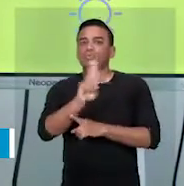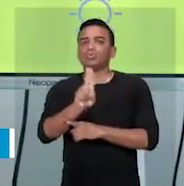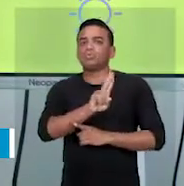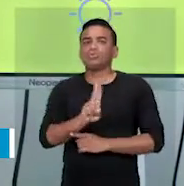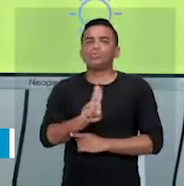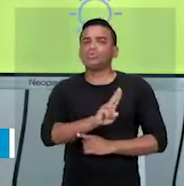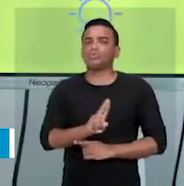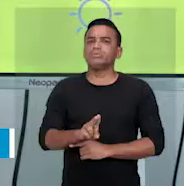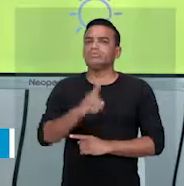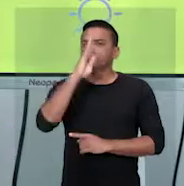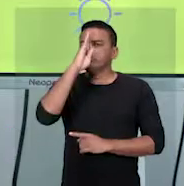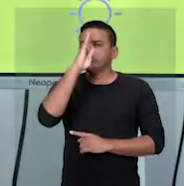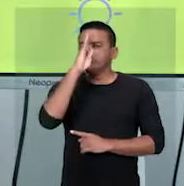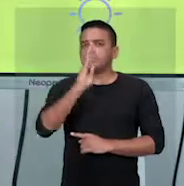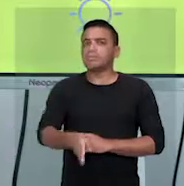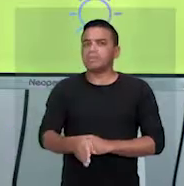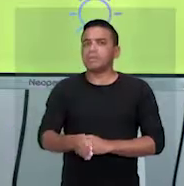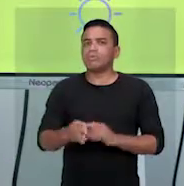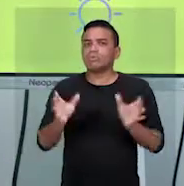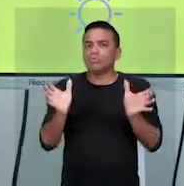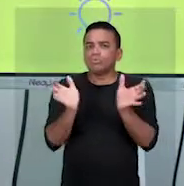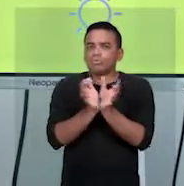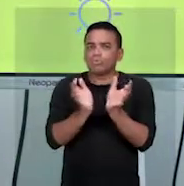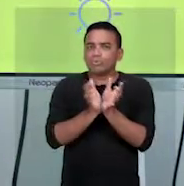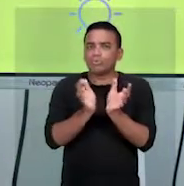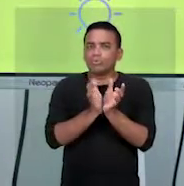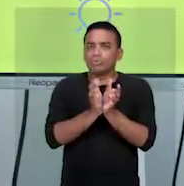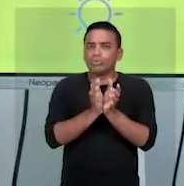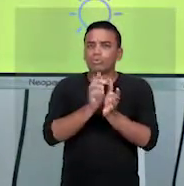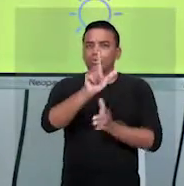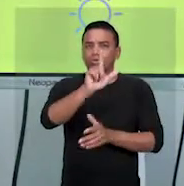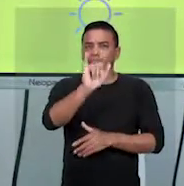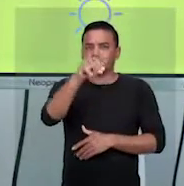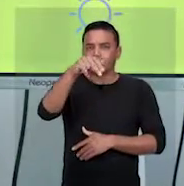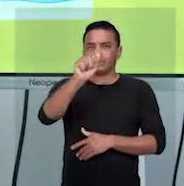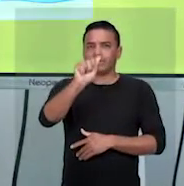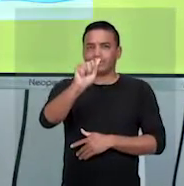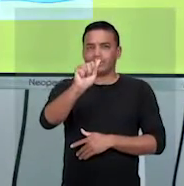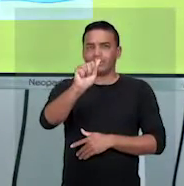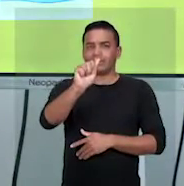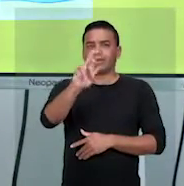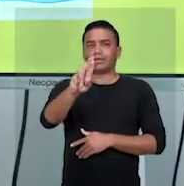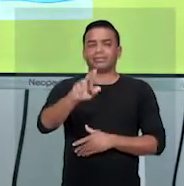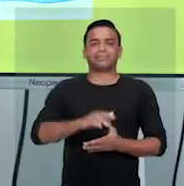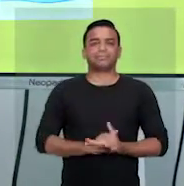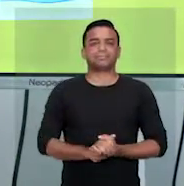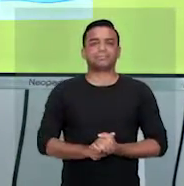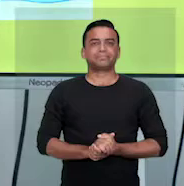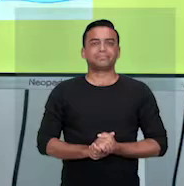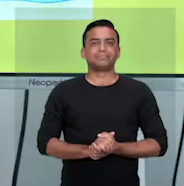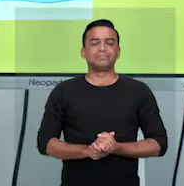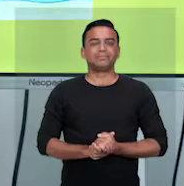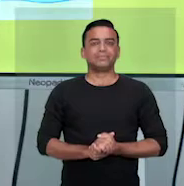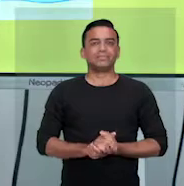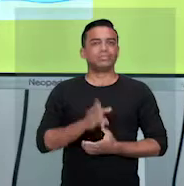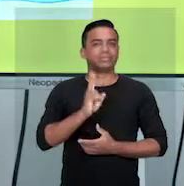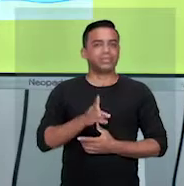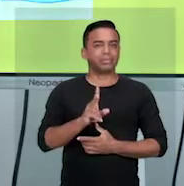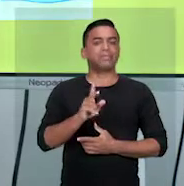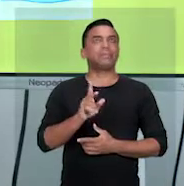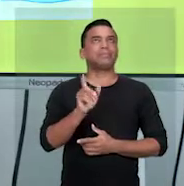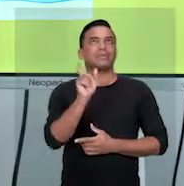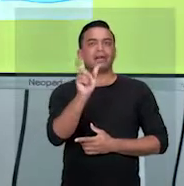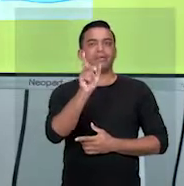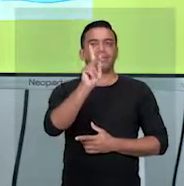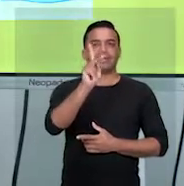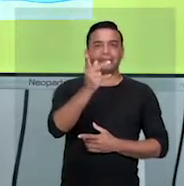nomenclatura principal, né, de uma cadeia principal linear. Bom, toda vez que nós falamos de hidrocarboneto,